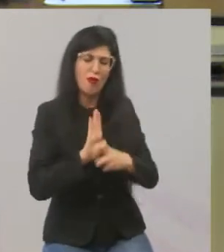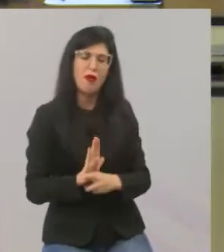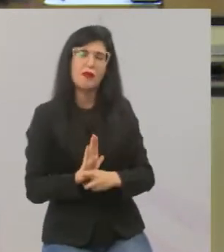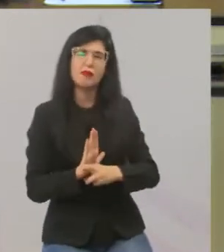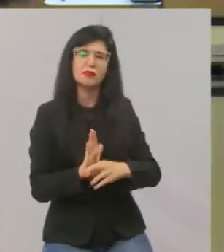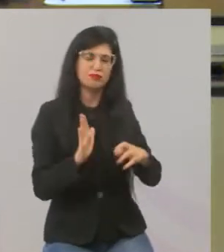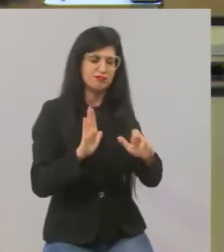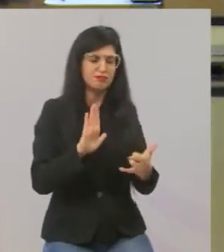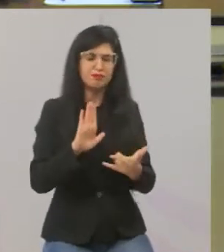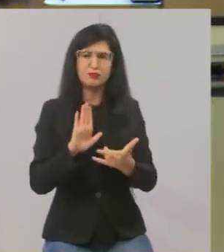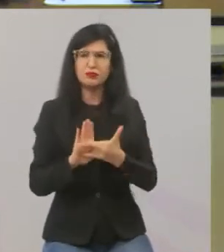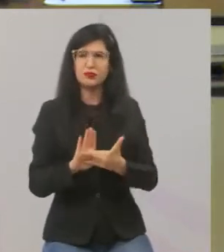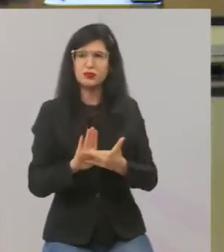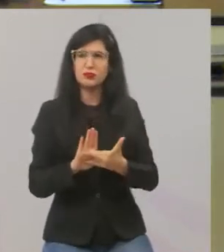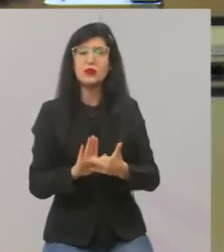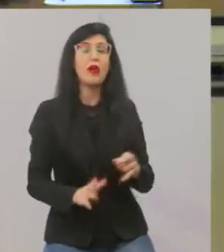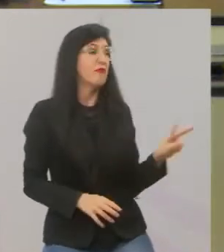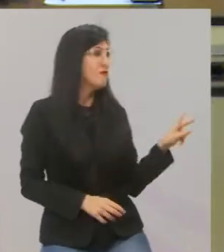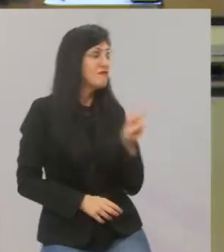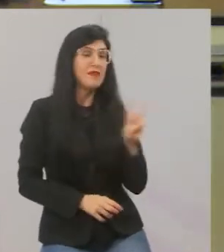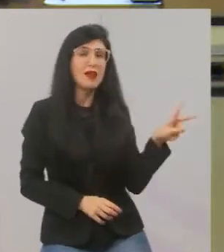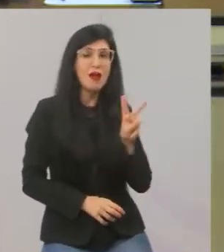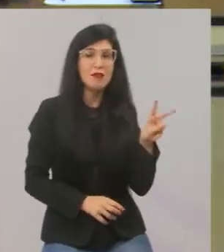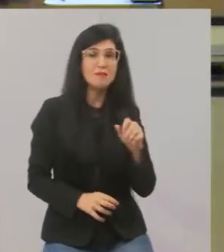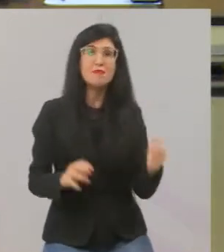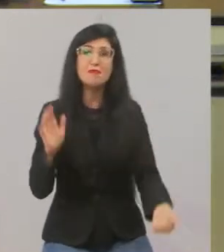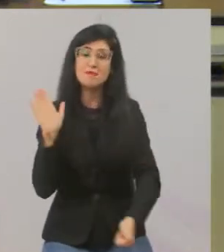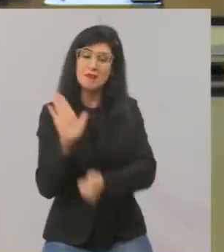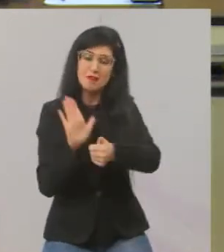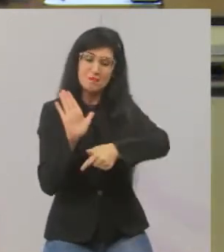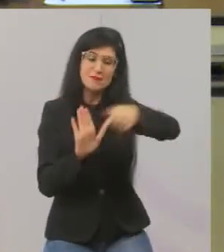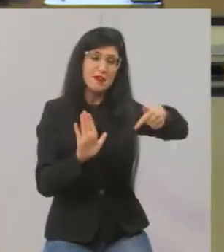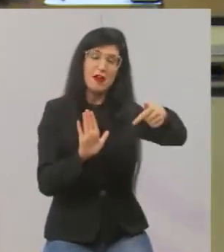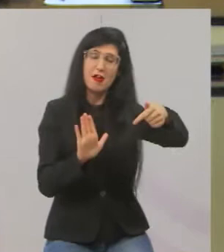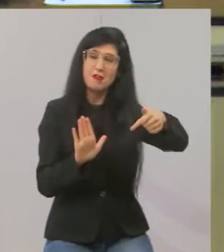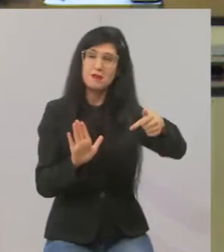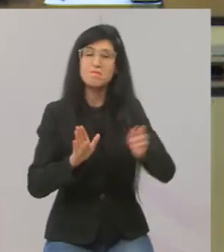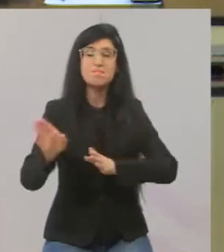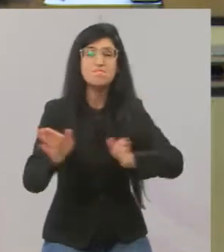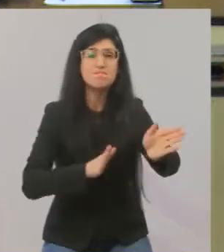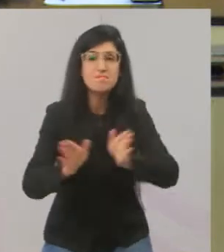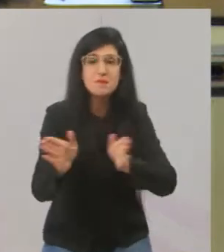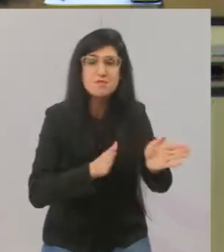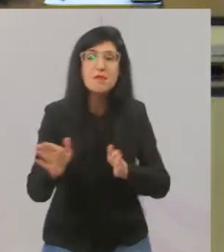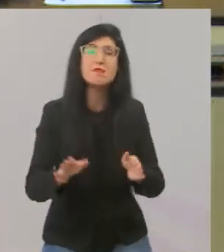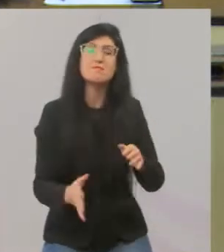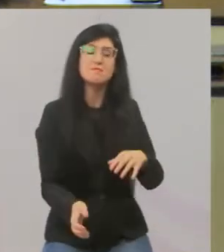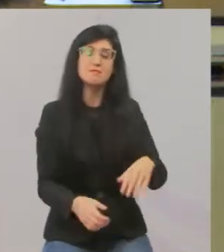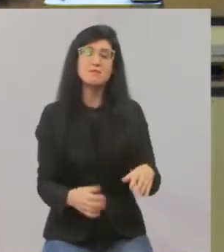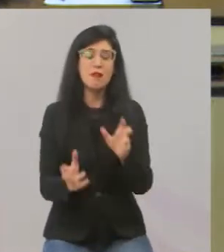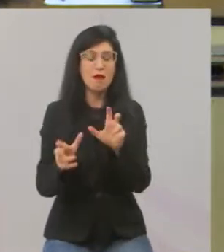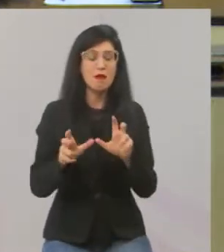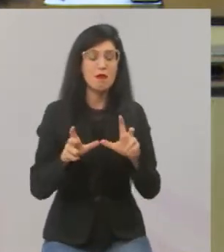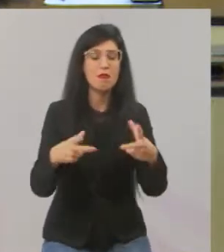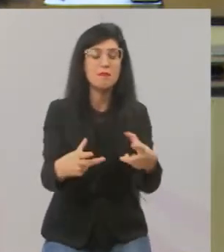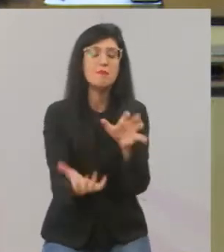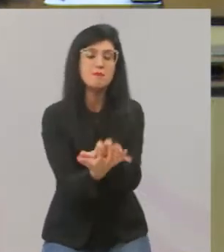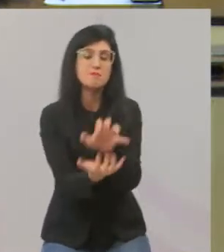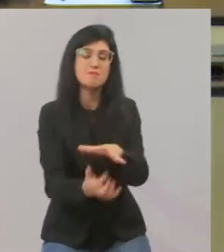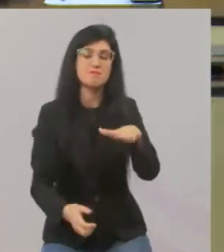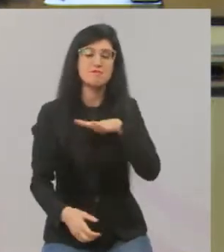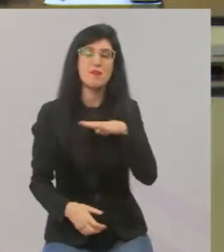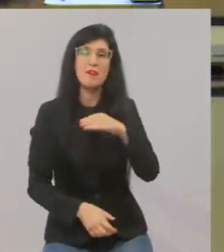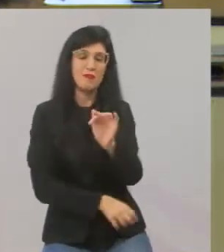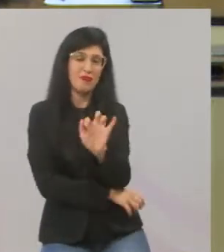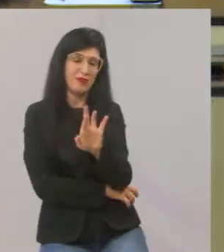declaro empossado como vereador da 17ª Legislatura da Câmara Municipal de Jacareí, o senhor Fernando Sodré,